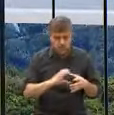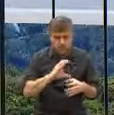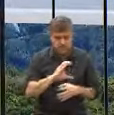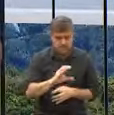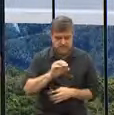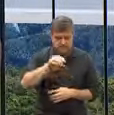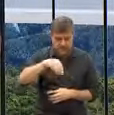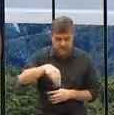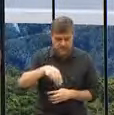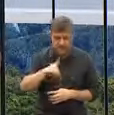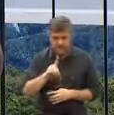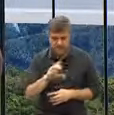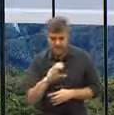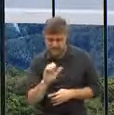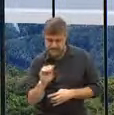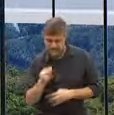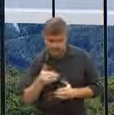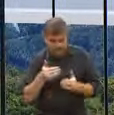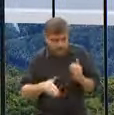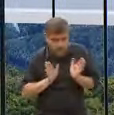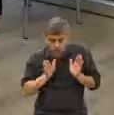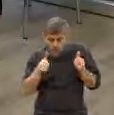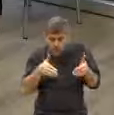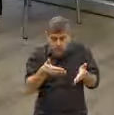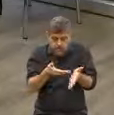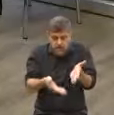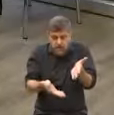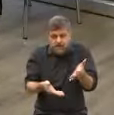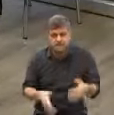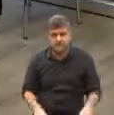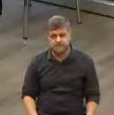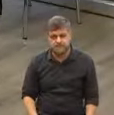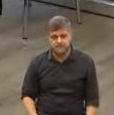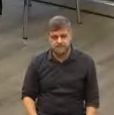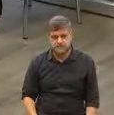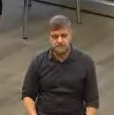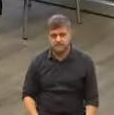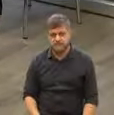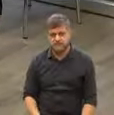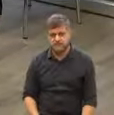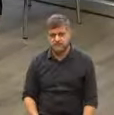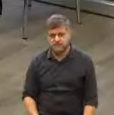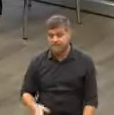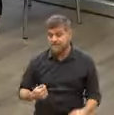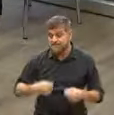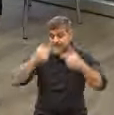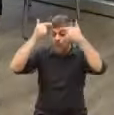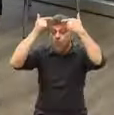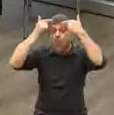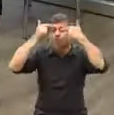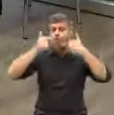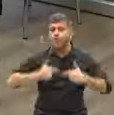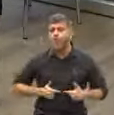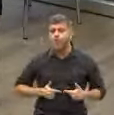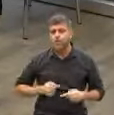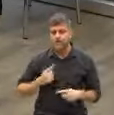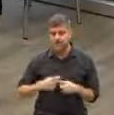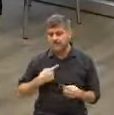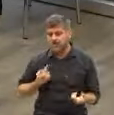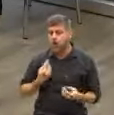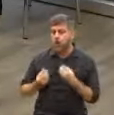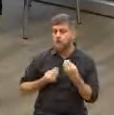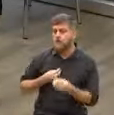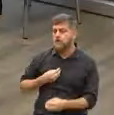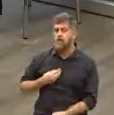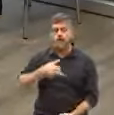foco daquilo para que ele foi criado. Entendeu? Então nós temos Ele que ter perde a cuidado. neutralidade, desculpa, né, vereador? Porque senão eu vou cobrar